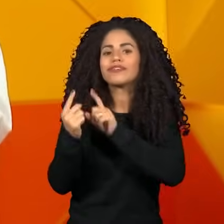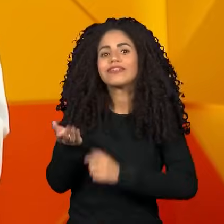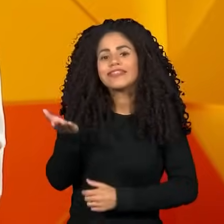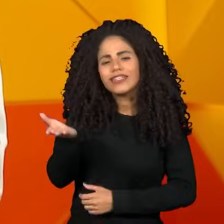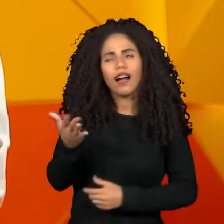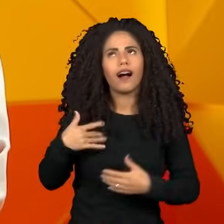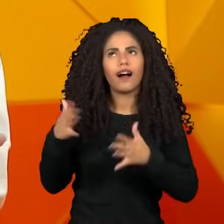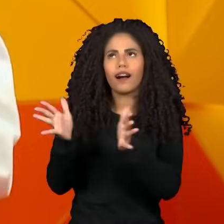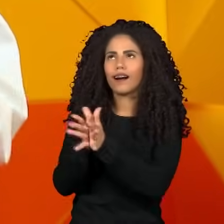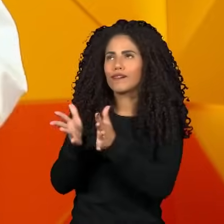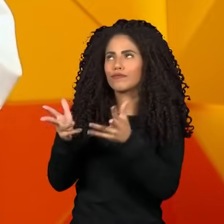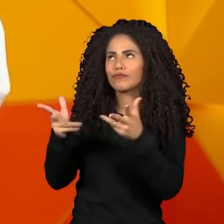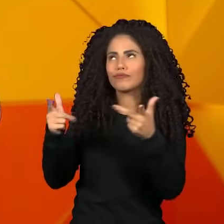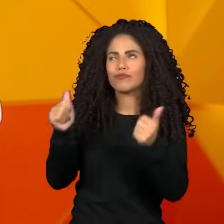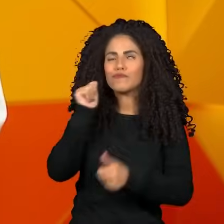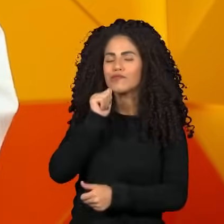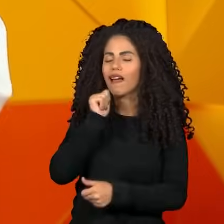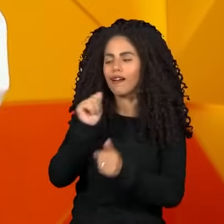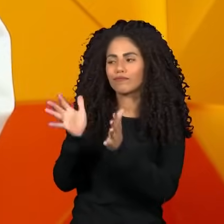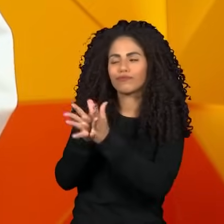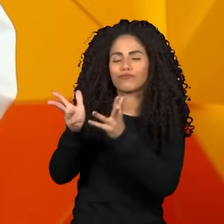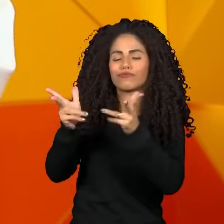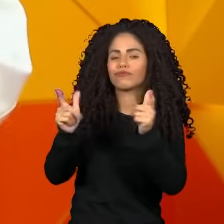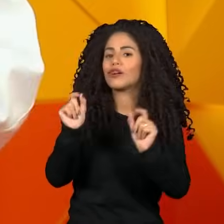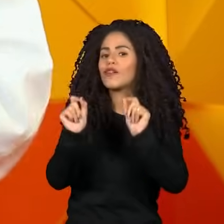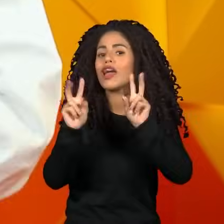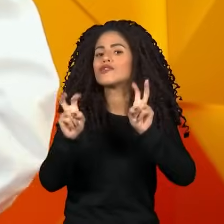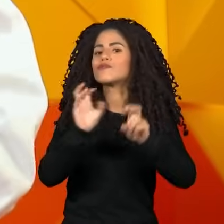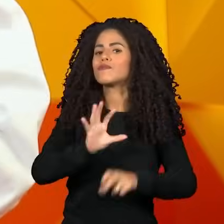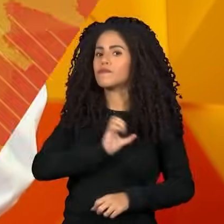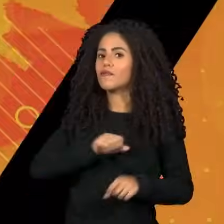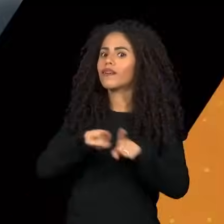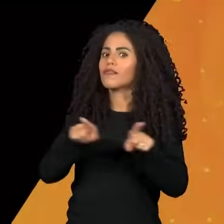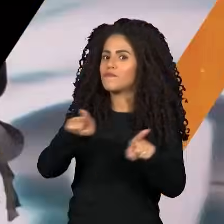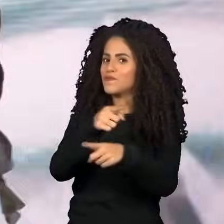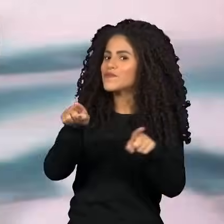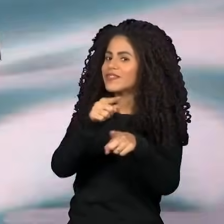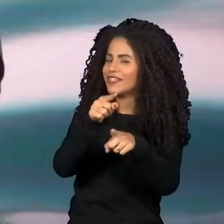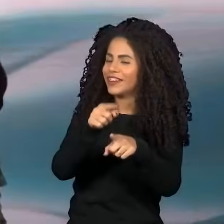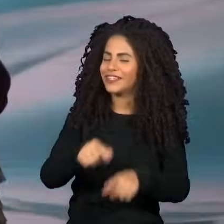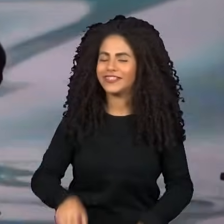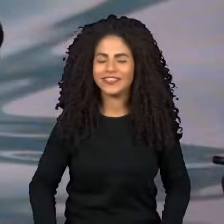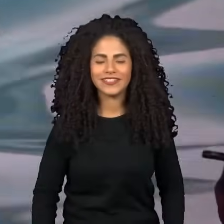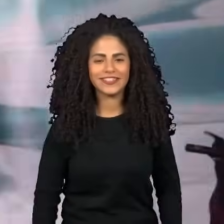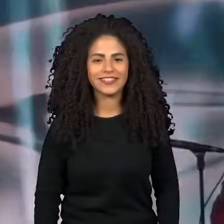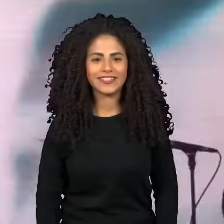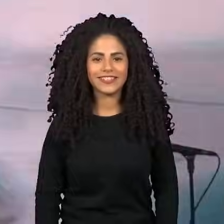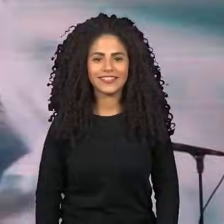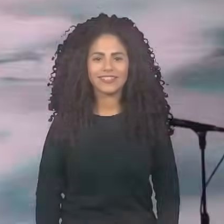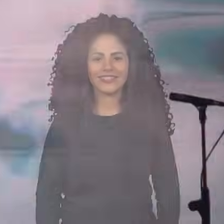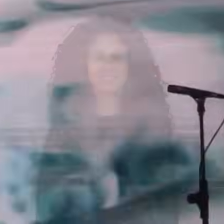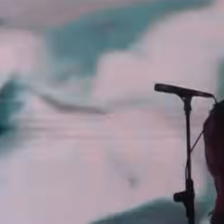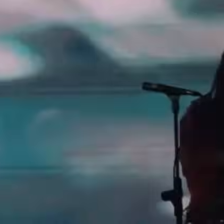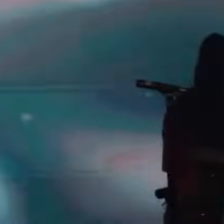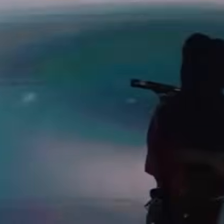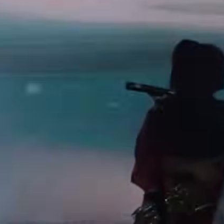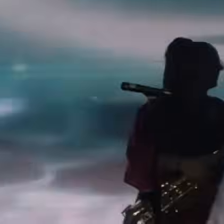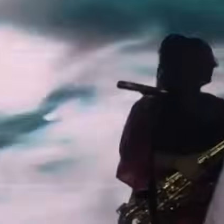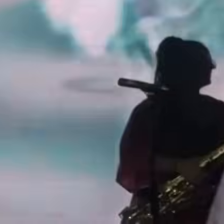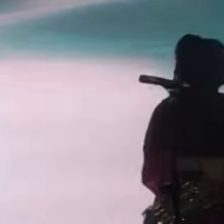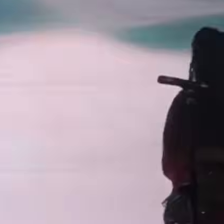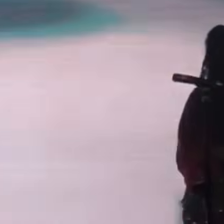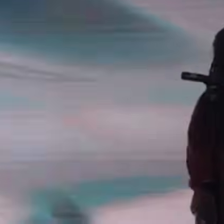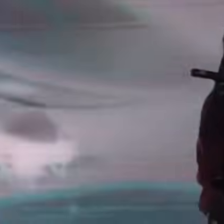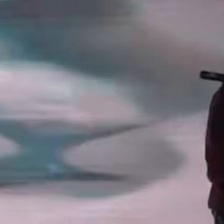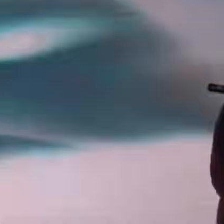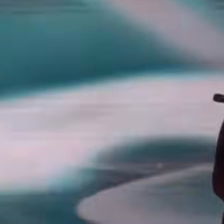mulher incrível, onde a gente conversou sobre amor e sobre música. 100 pontos, 100 vírgula, 100